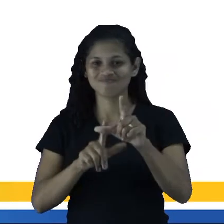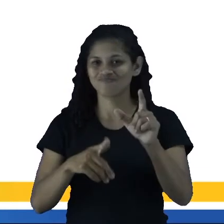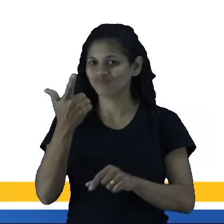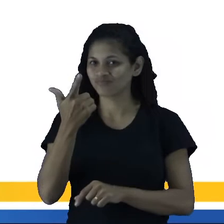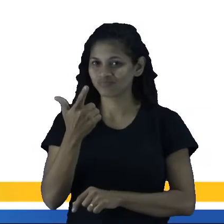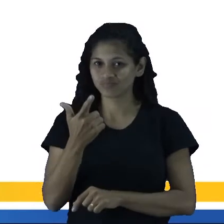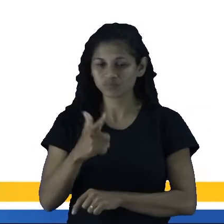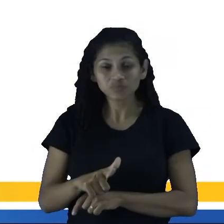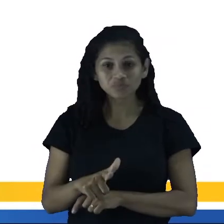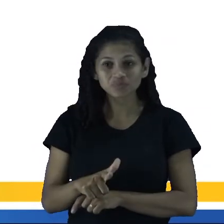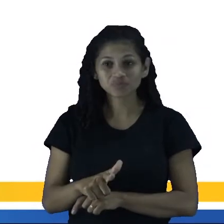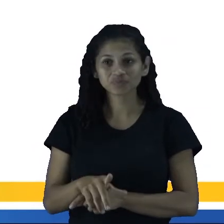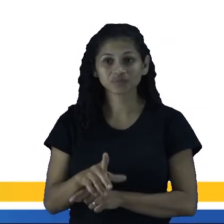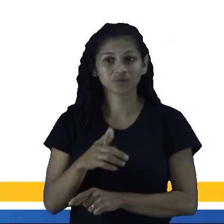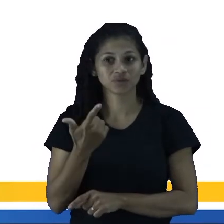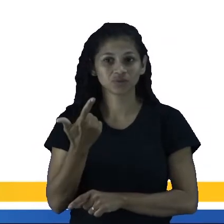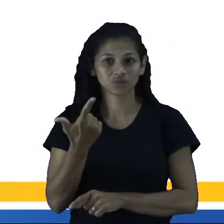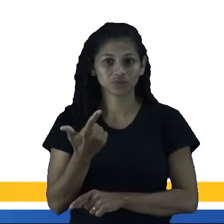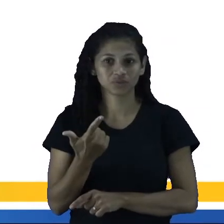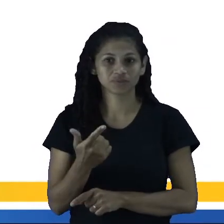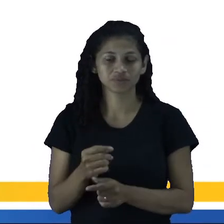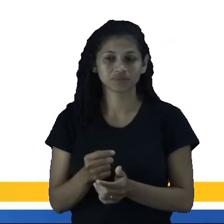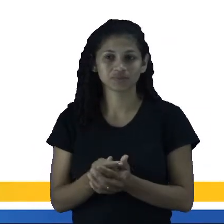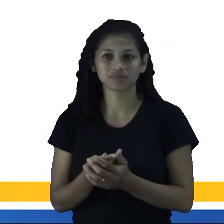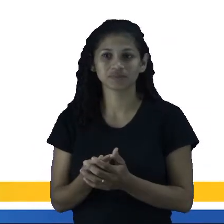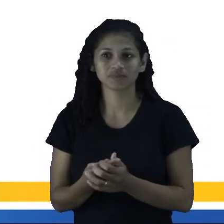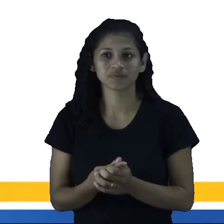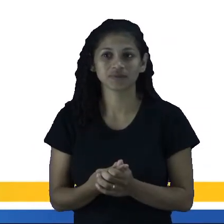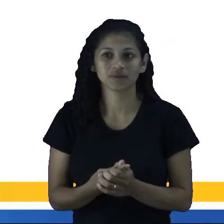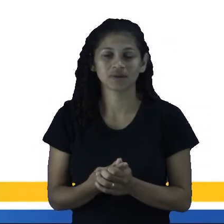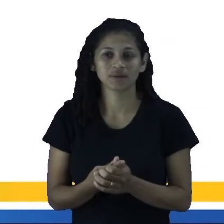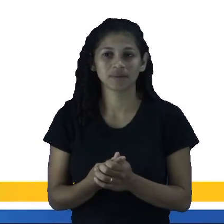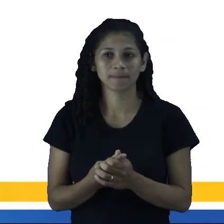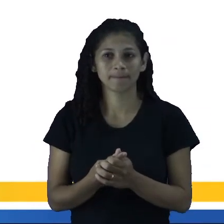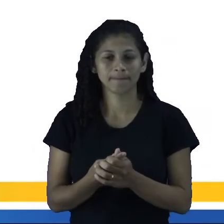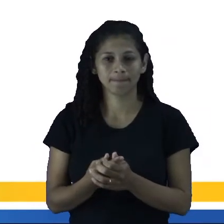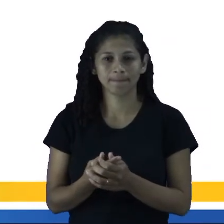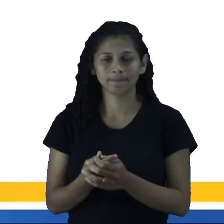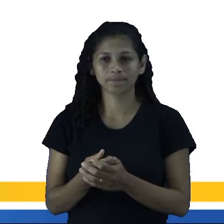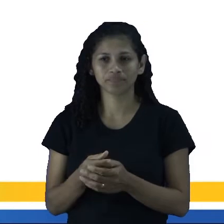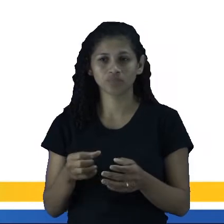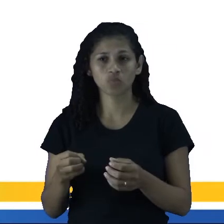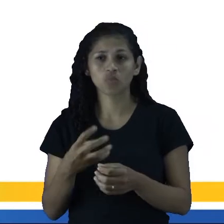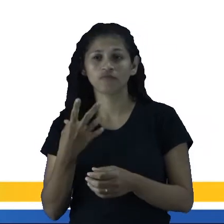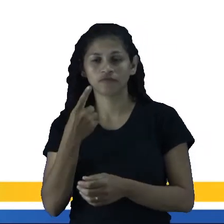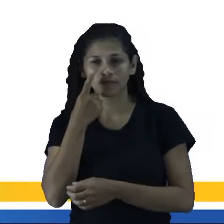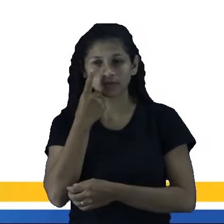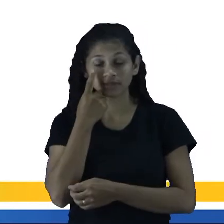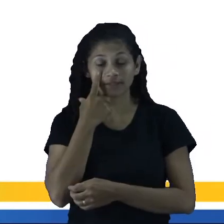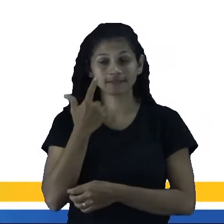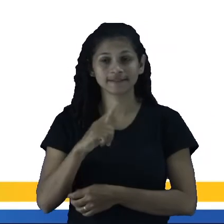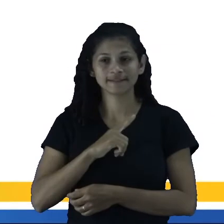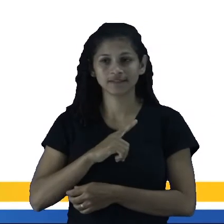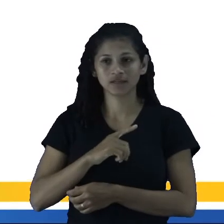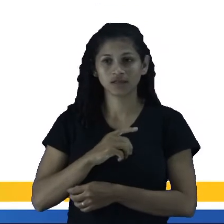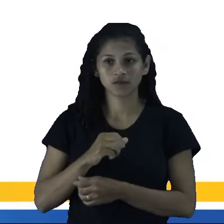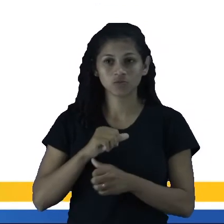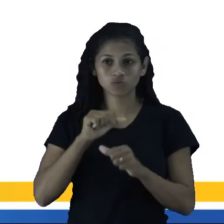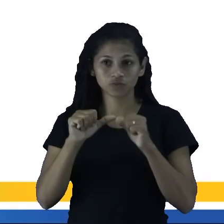dá 720. Tá? Mas isso aqui é só a letra A. Bora ver se tem alterações aqui?